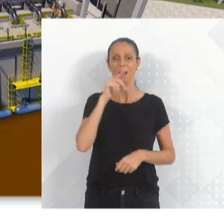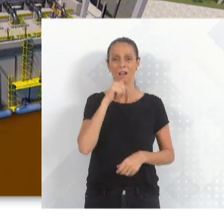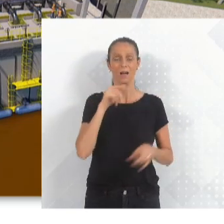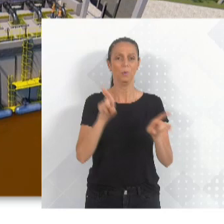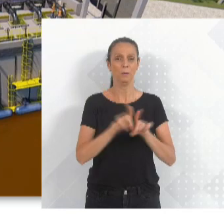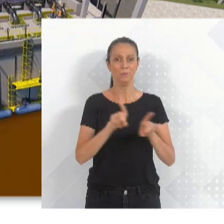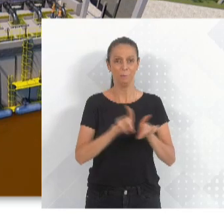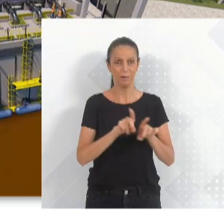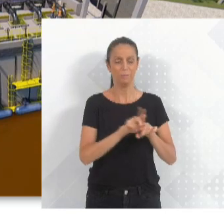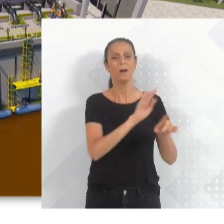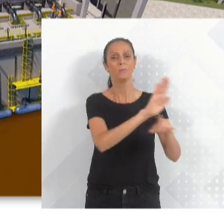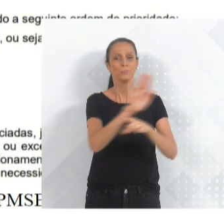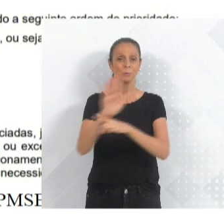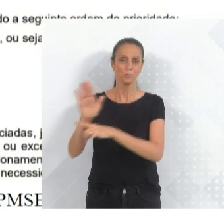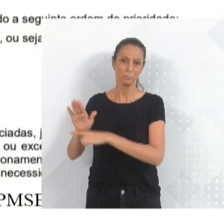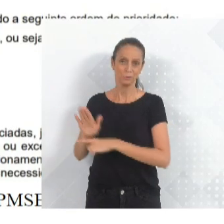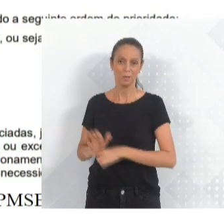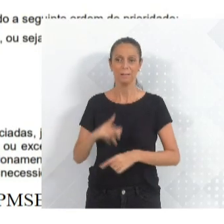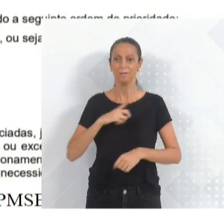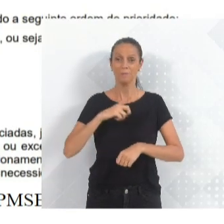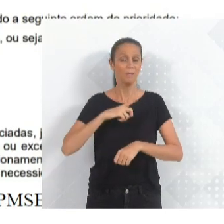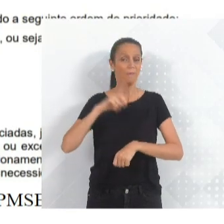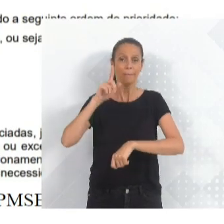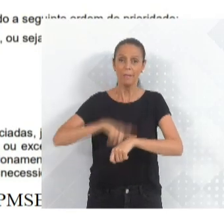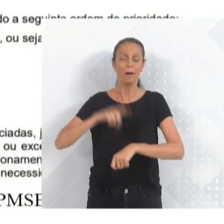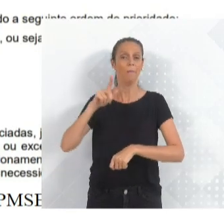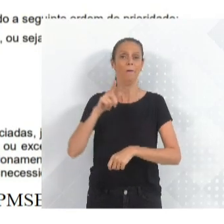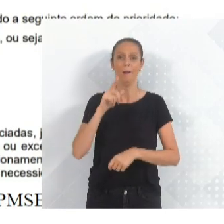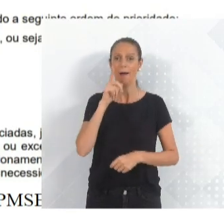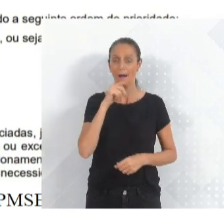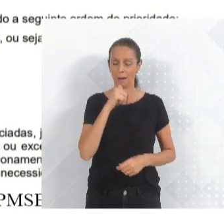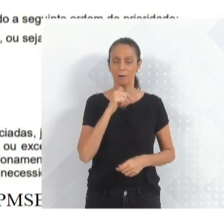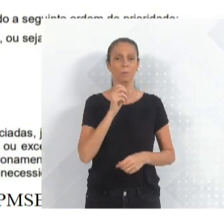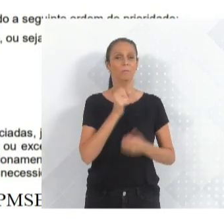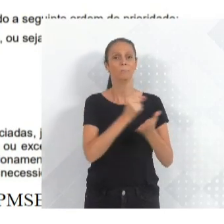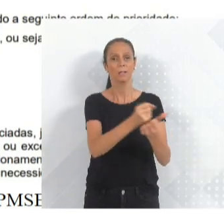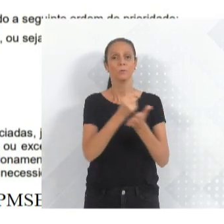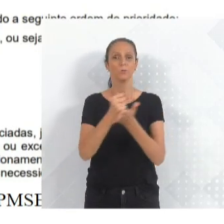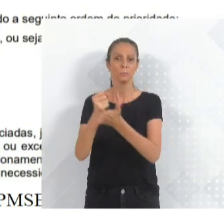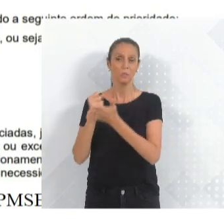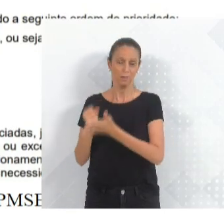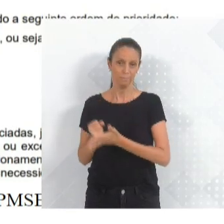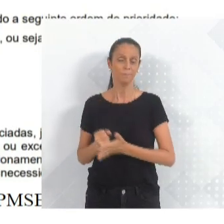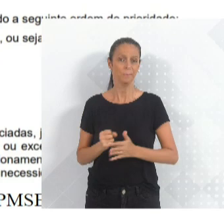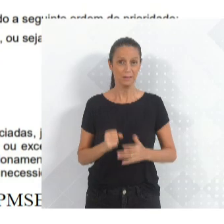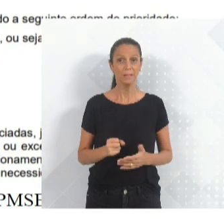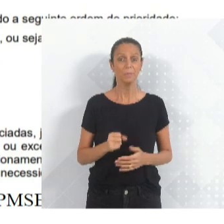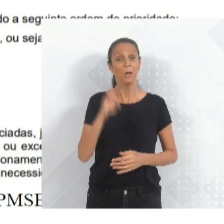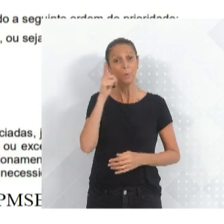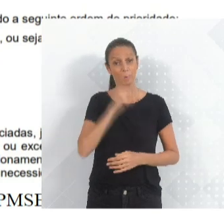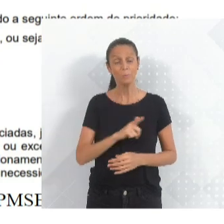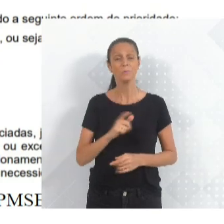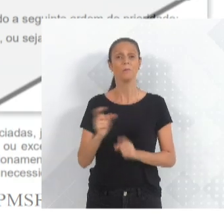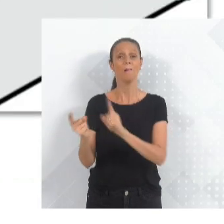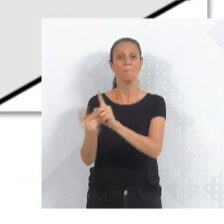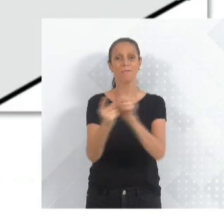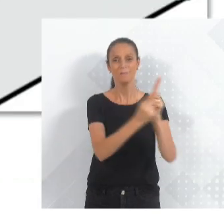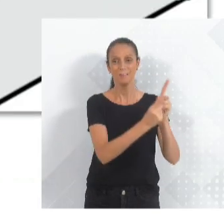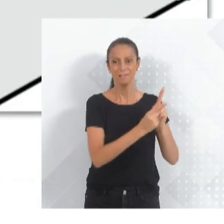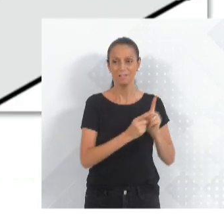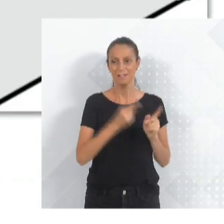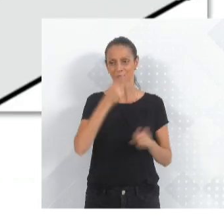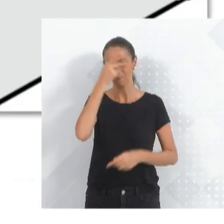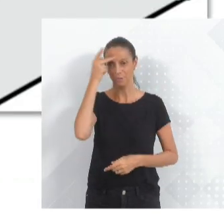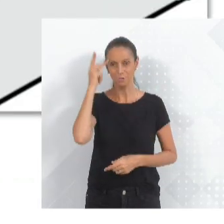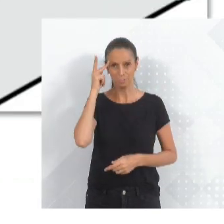equipamentos a toque de caixa, vamos dizer assim, na prateleira, depois de contratado, claro, para atender as pontas de rede, que é o que